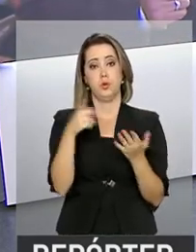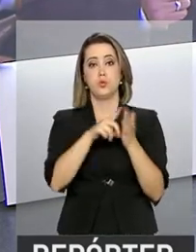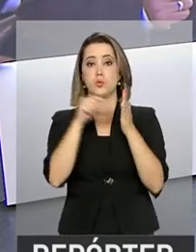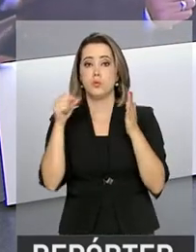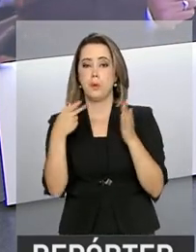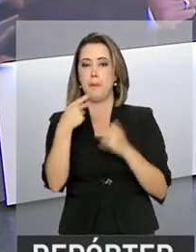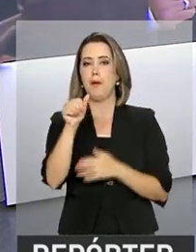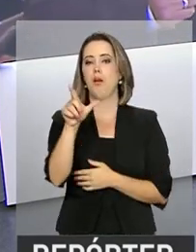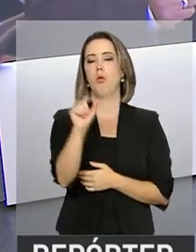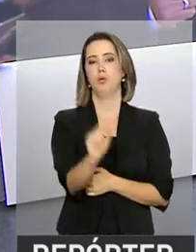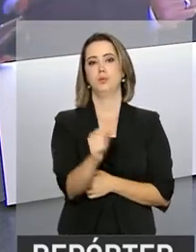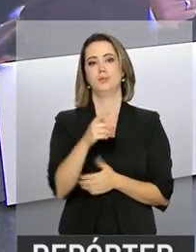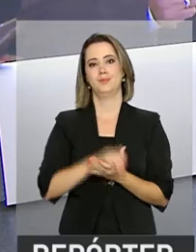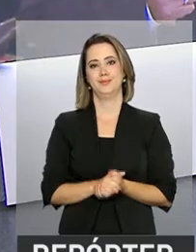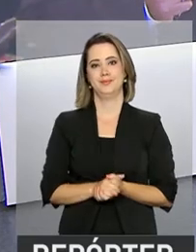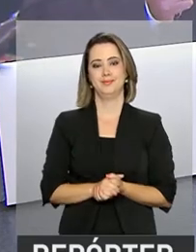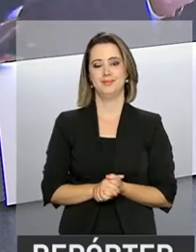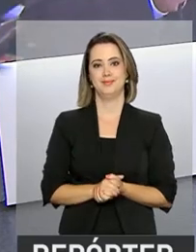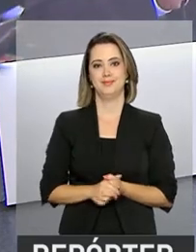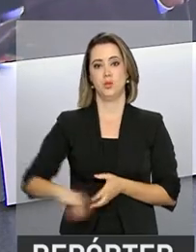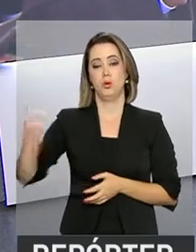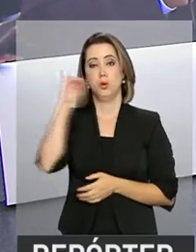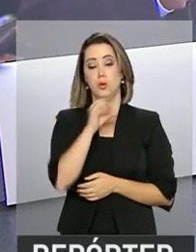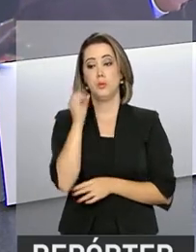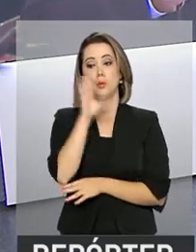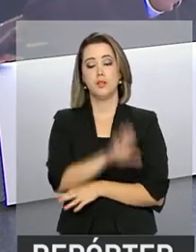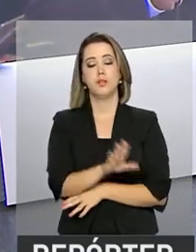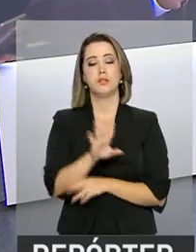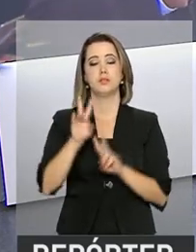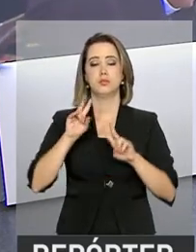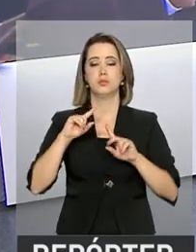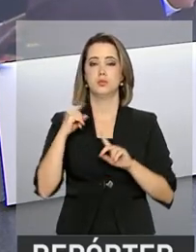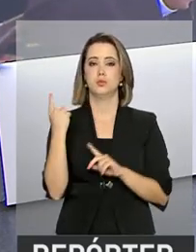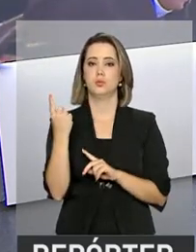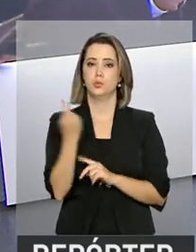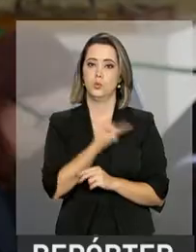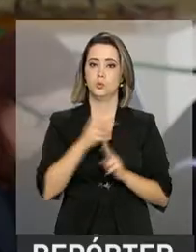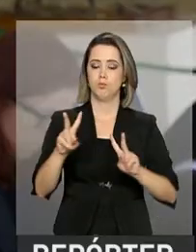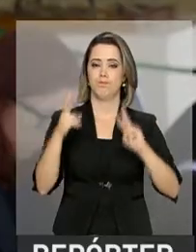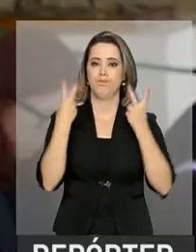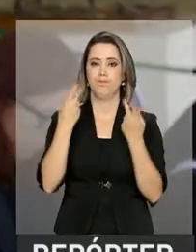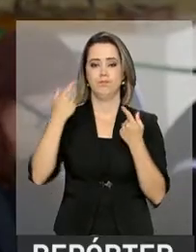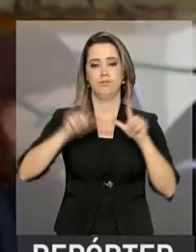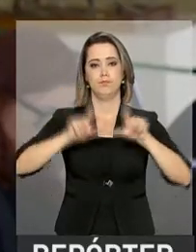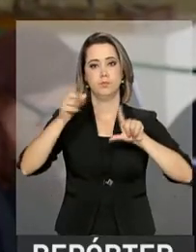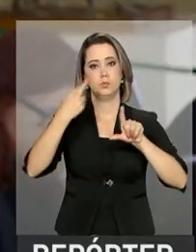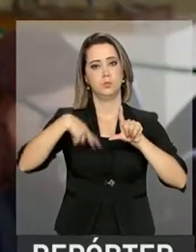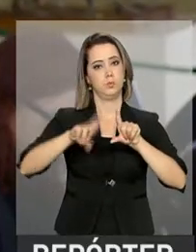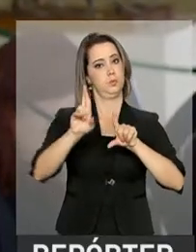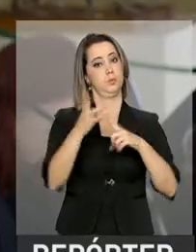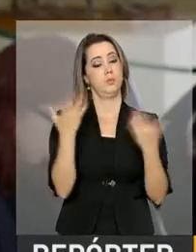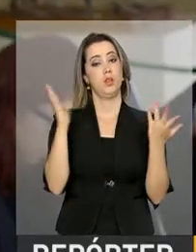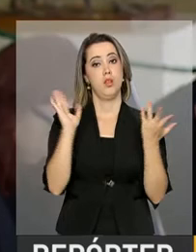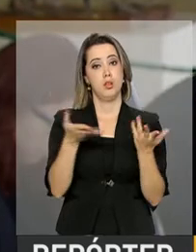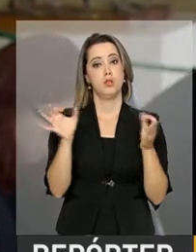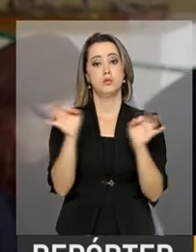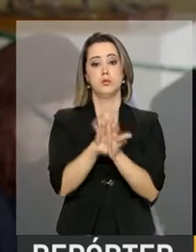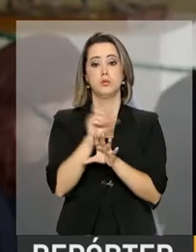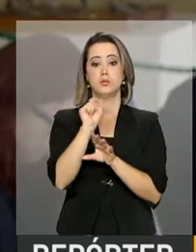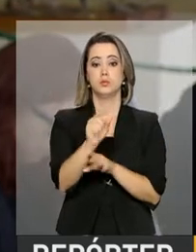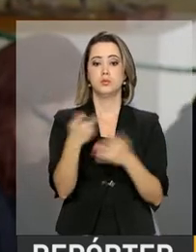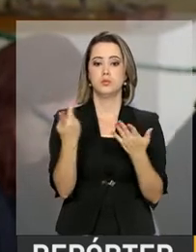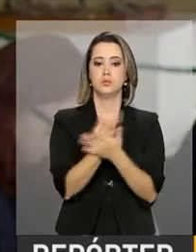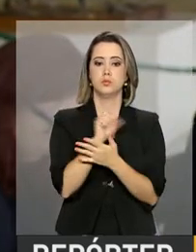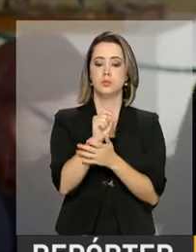boa tarde mais uma vez. Boa tarde, Roberto. Boa tarde a todos que nos assistem na TV NBR. Olha, Roberto, foi